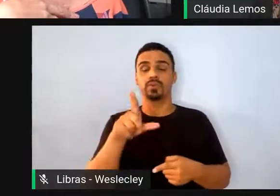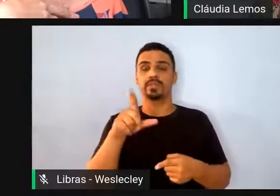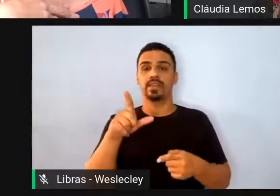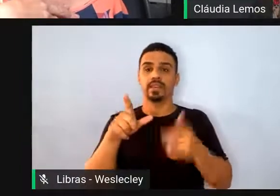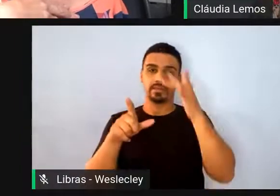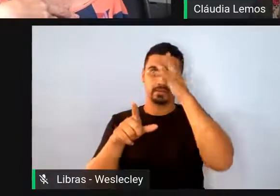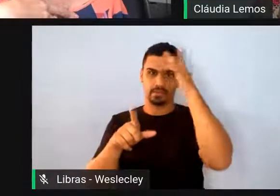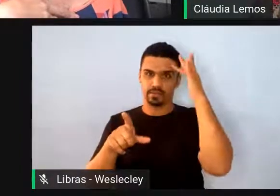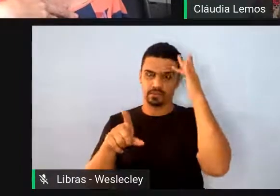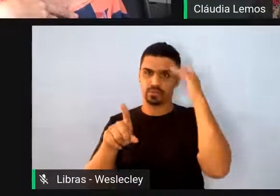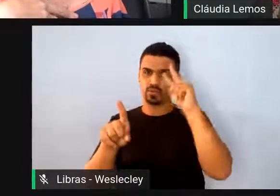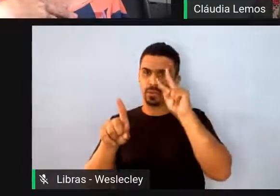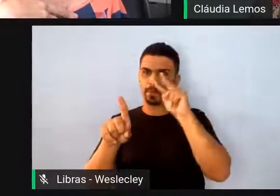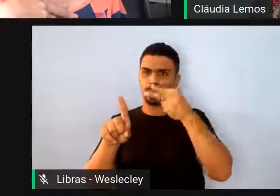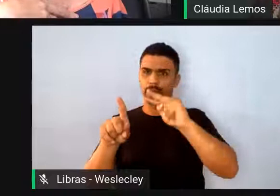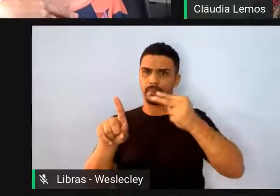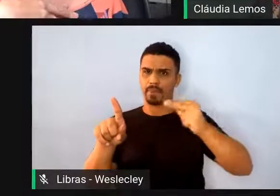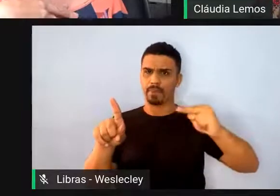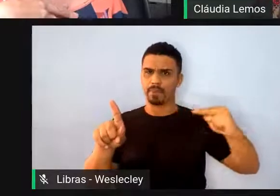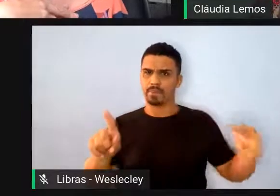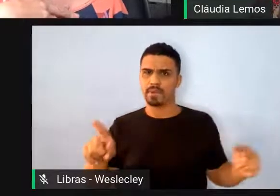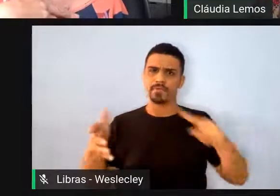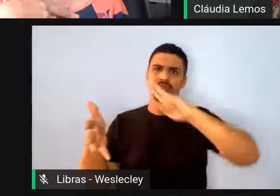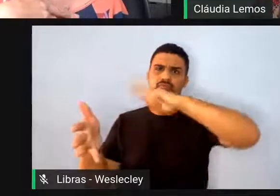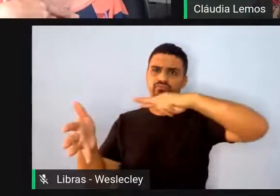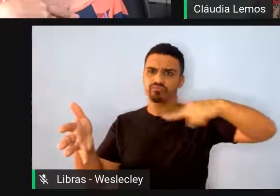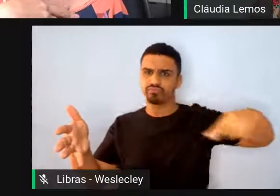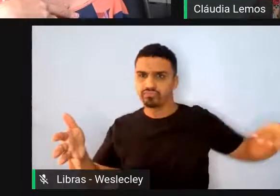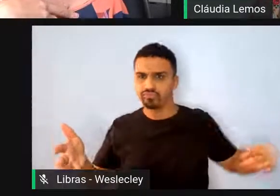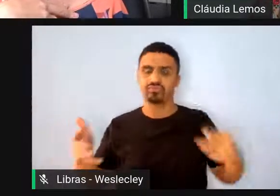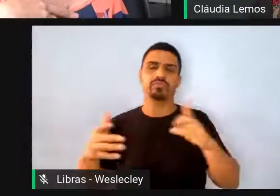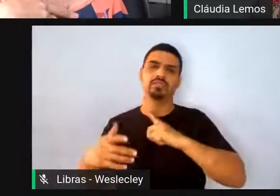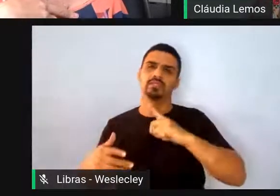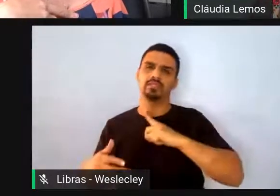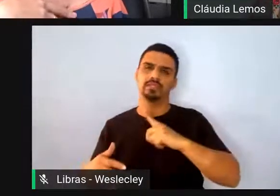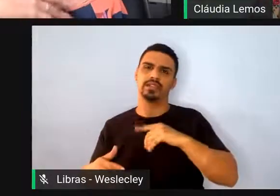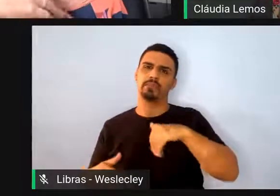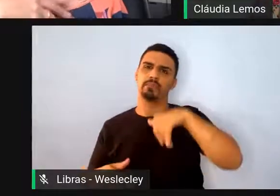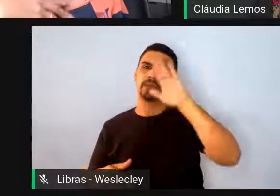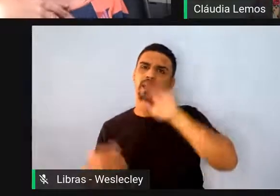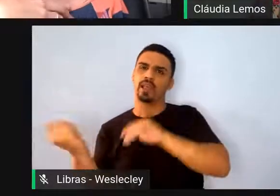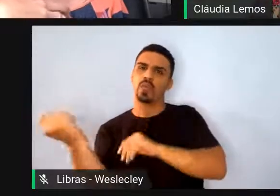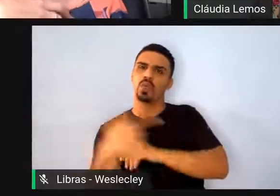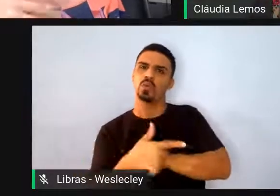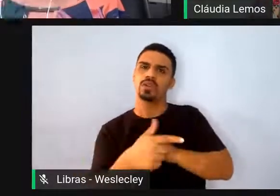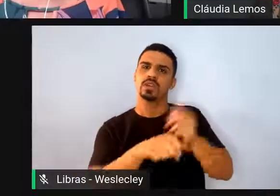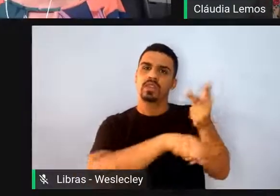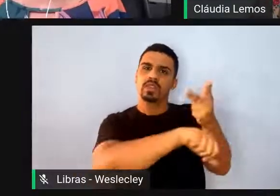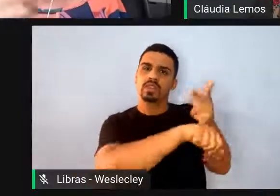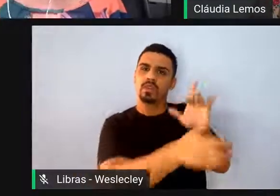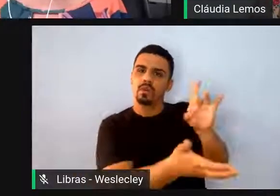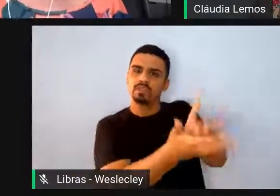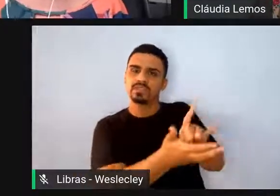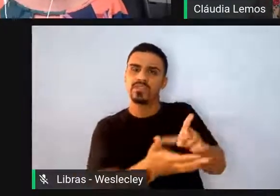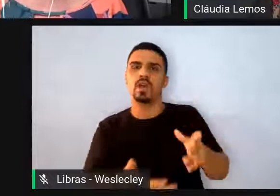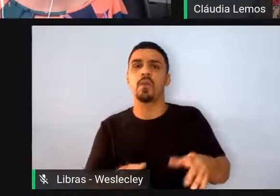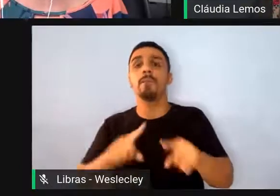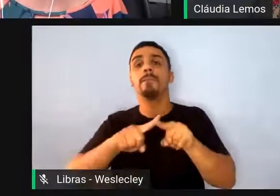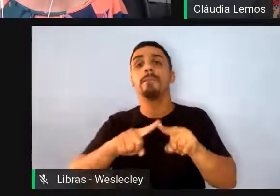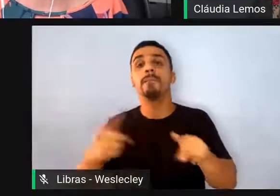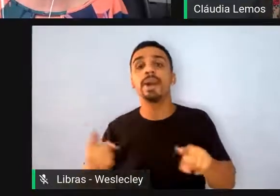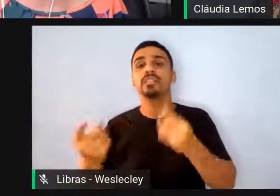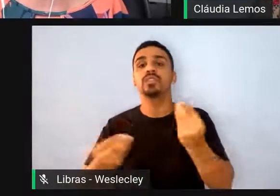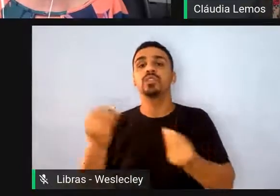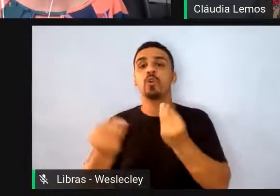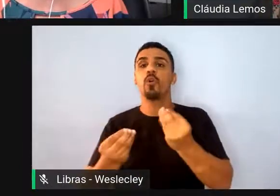tá? Porque essas lives, elas têm um alcance maior do que as transmissões oficiais, e de que forma, né, que elas podem